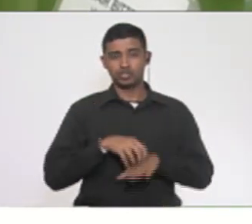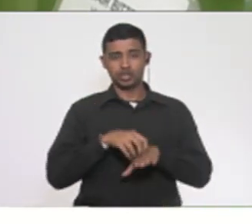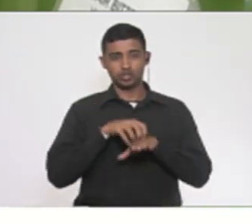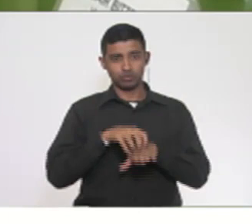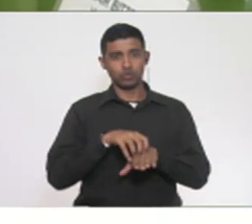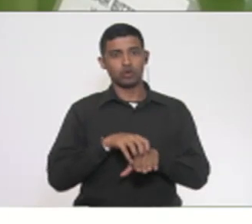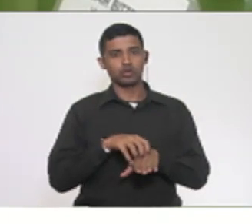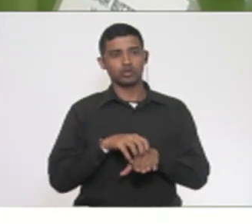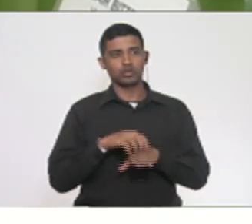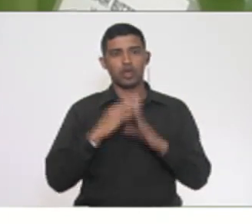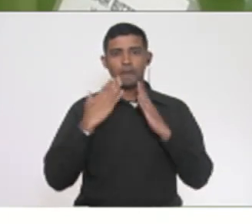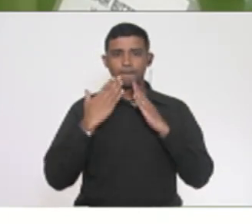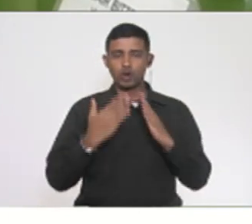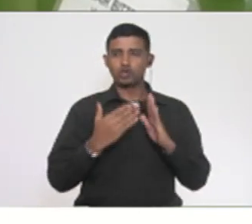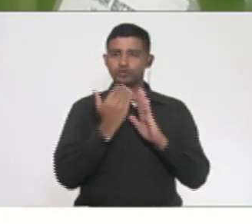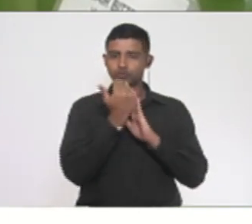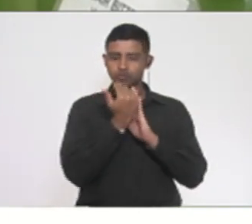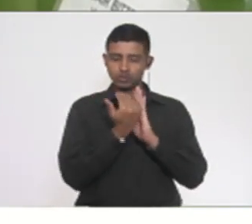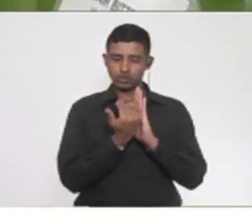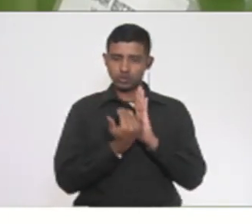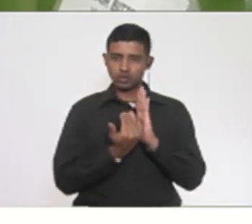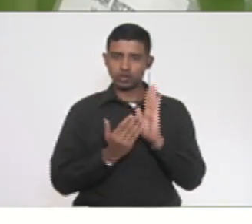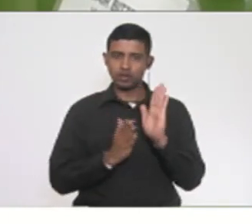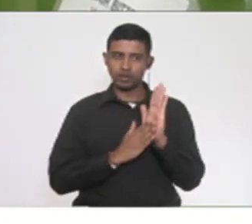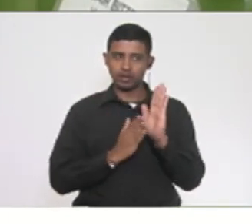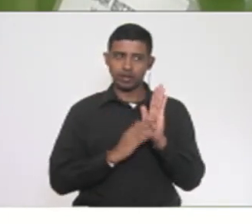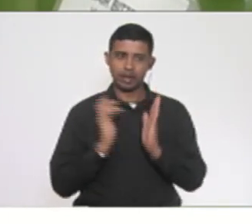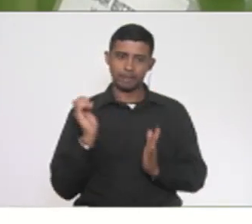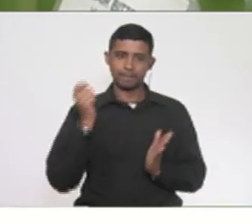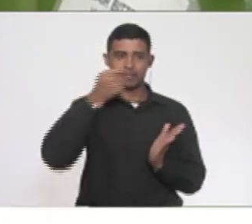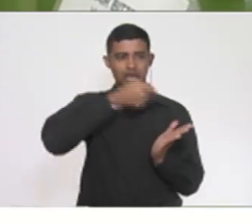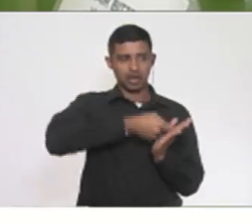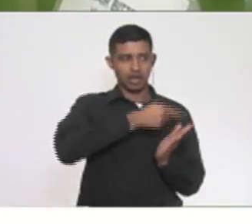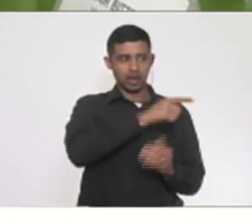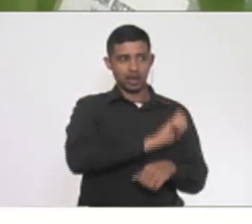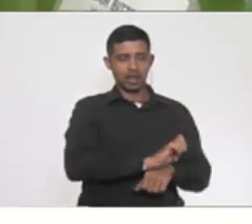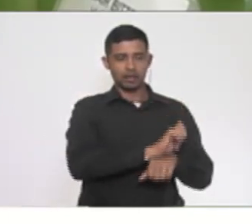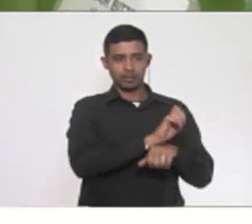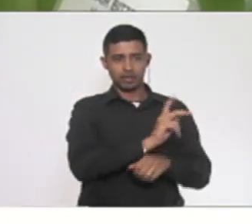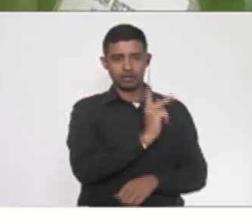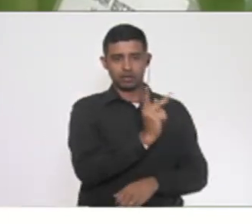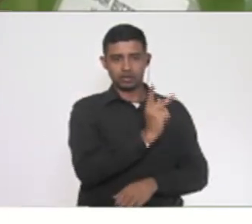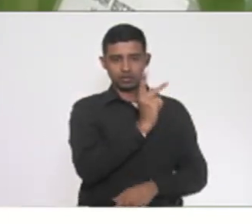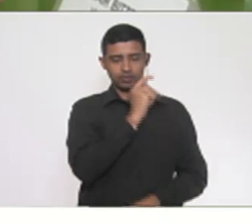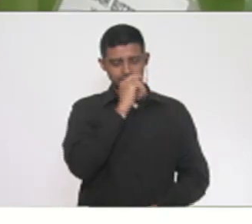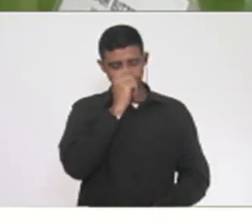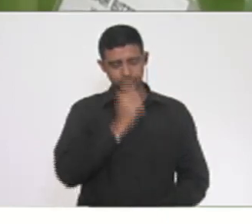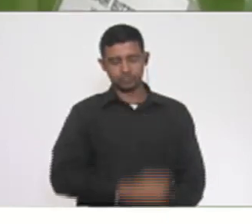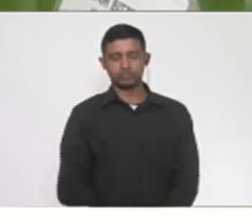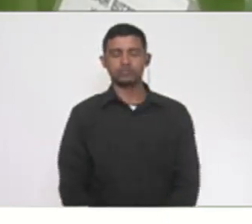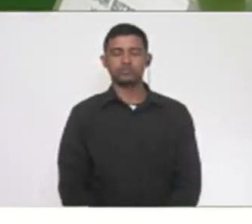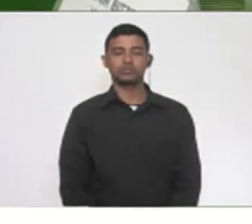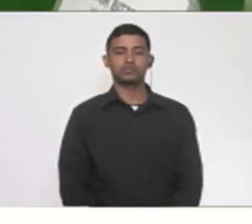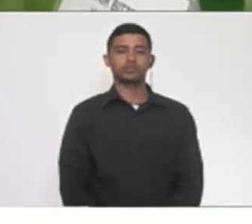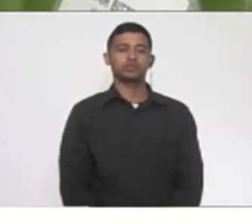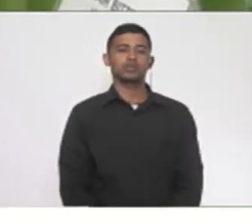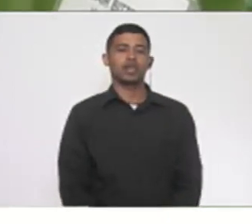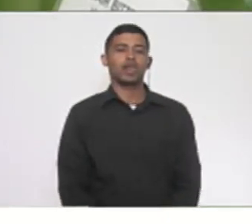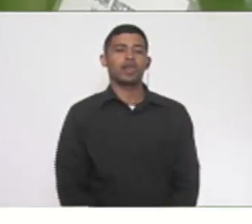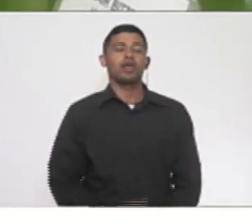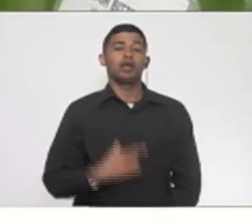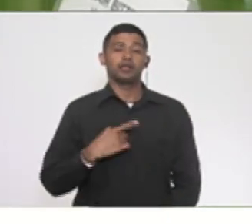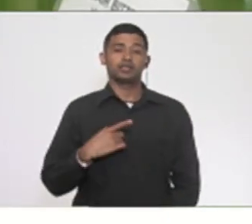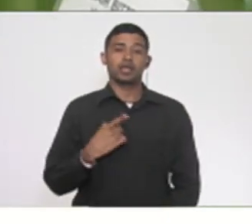em valor definido que tem que ser pago à Petrobras, é isso? Ela tem um valor e